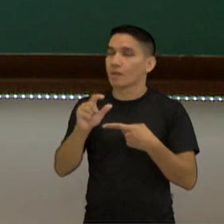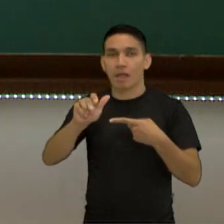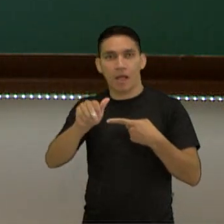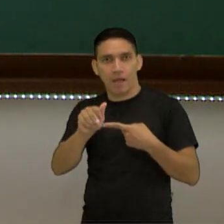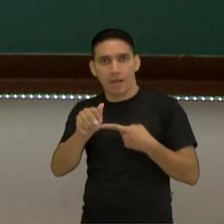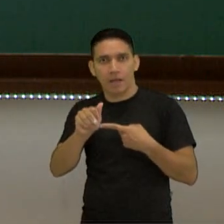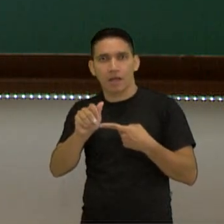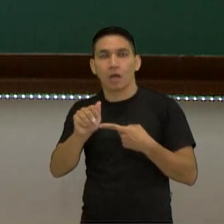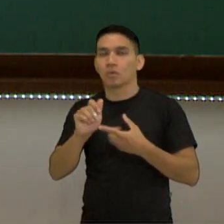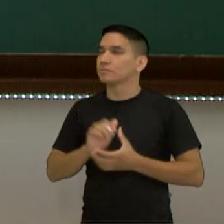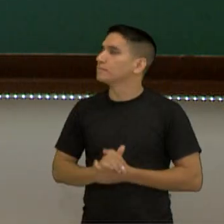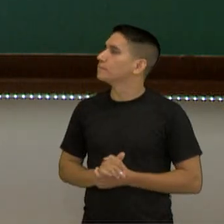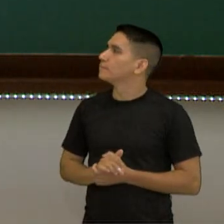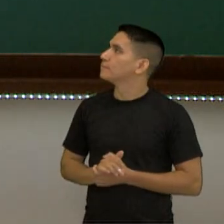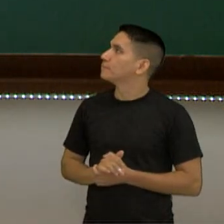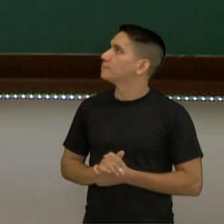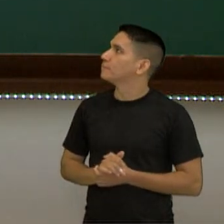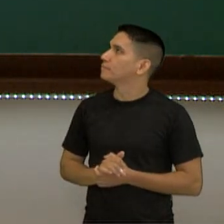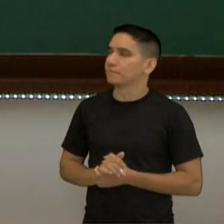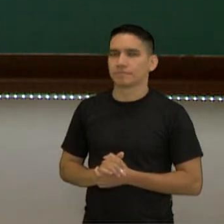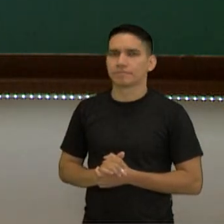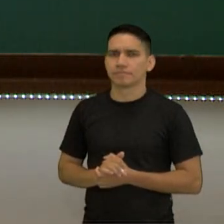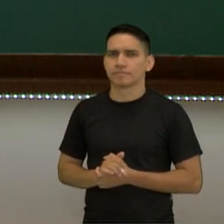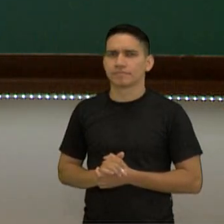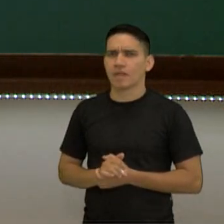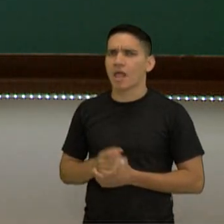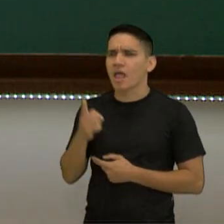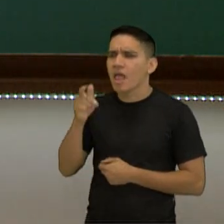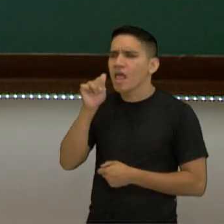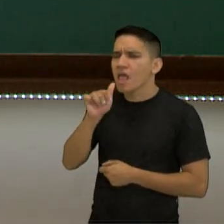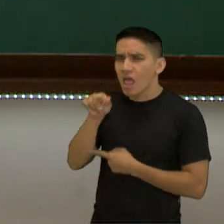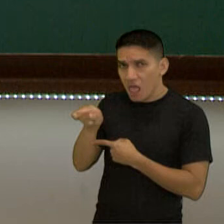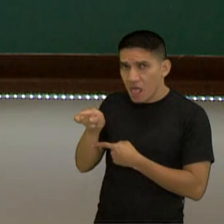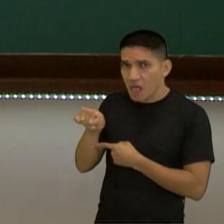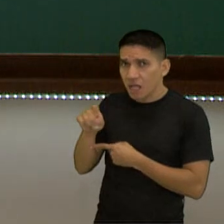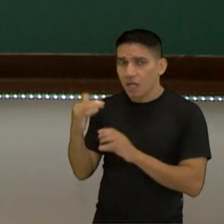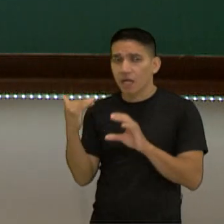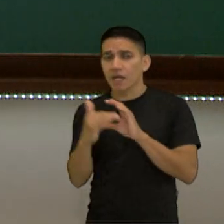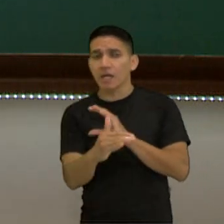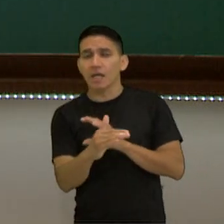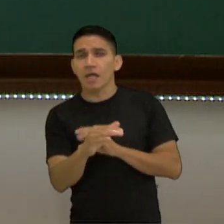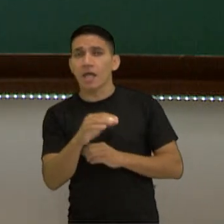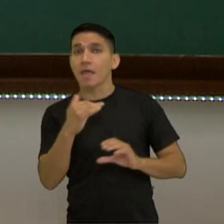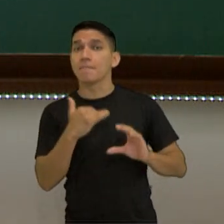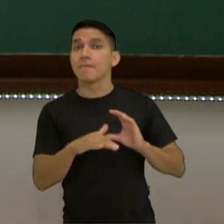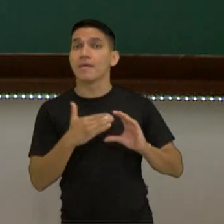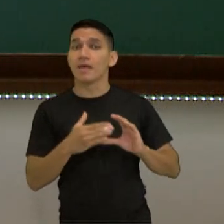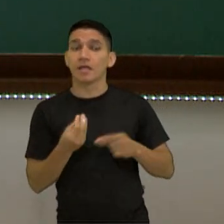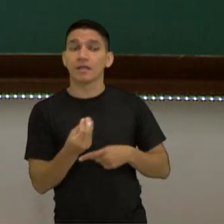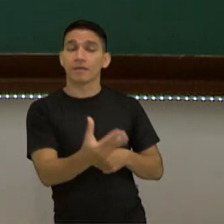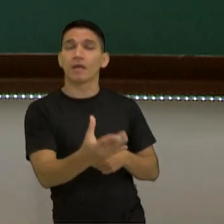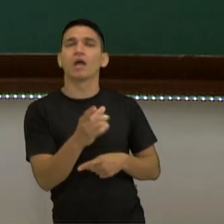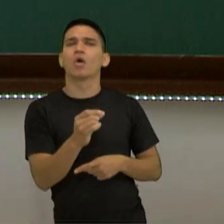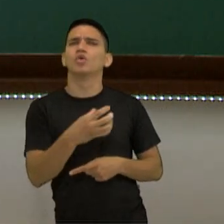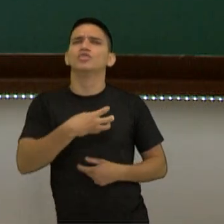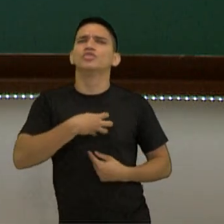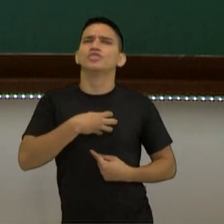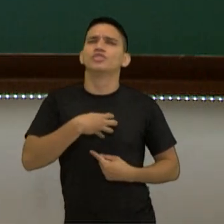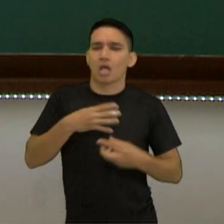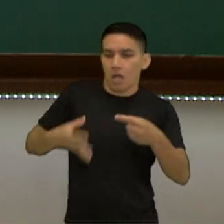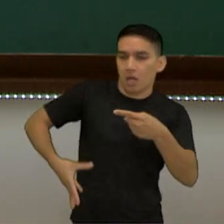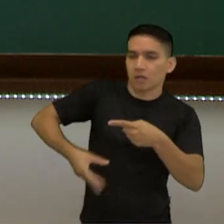she's sending an email. Ela, uma carta. Ela está enviando um e-mail. A forma que